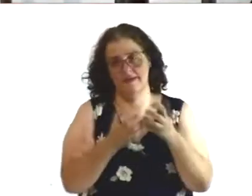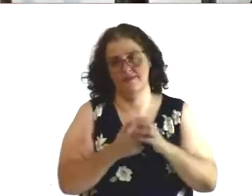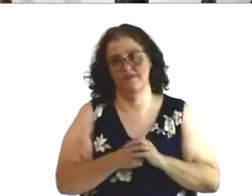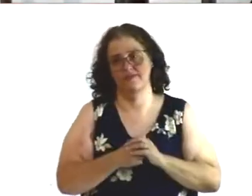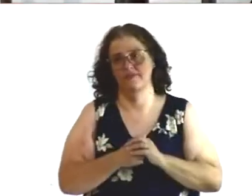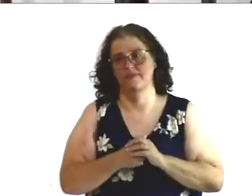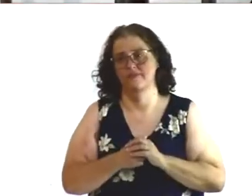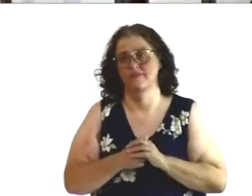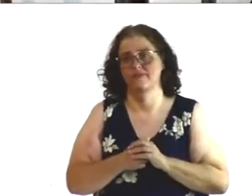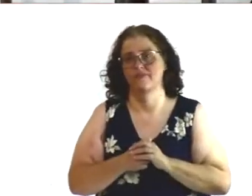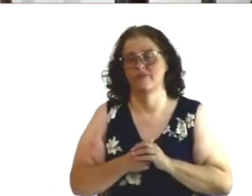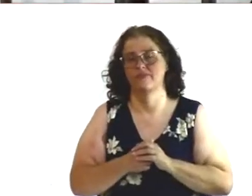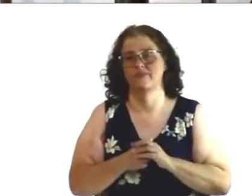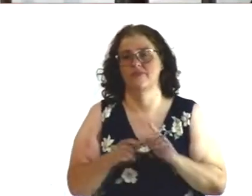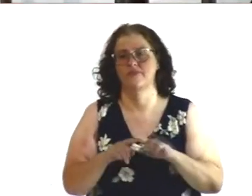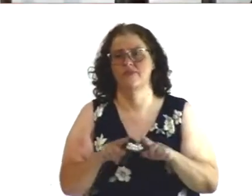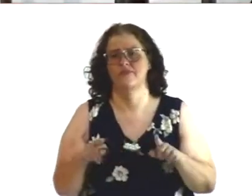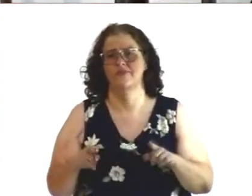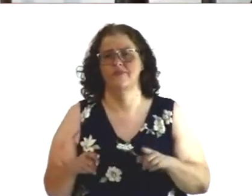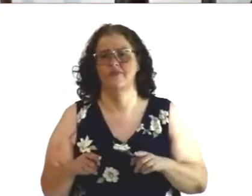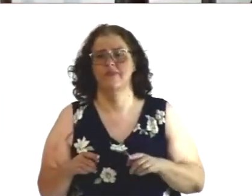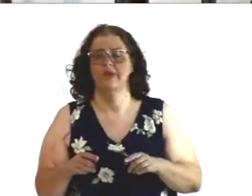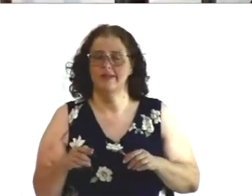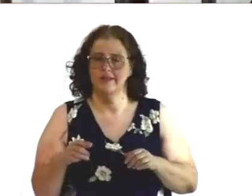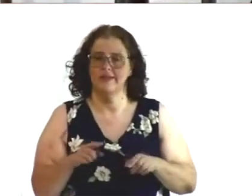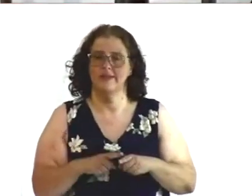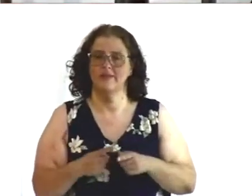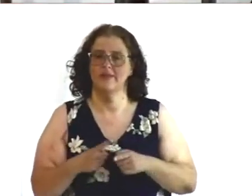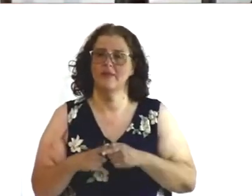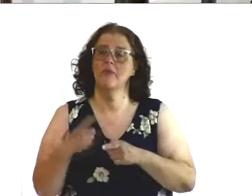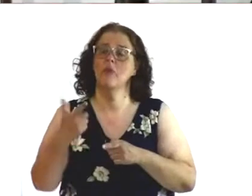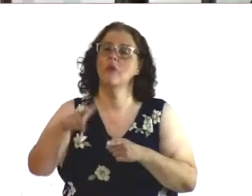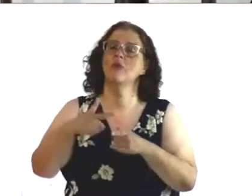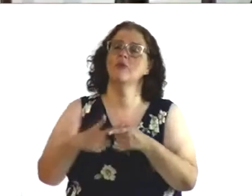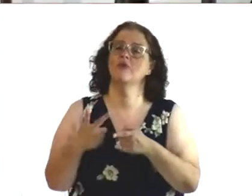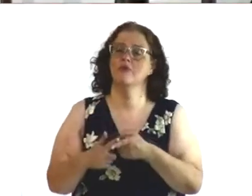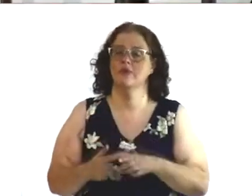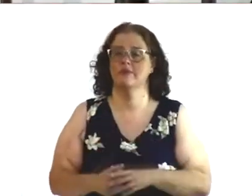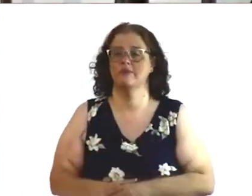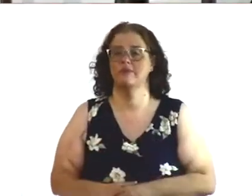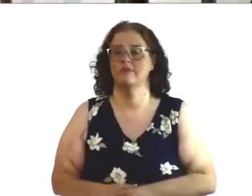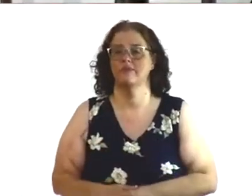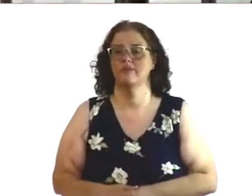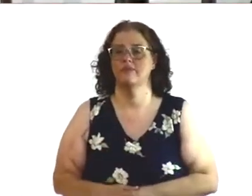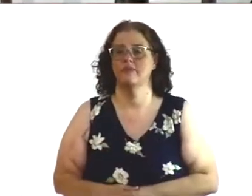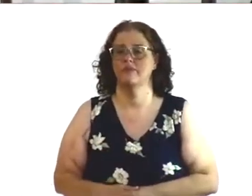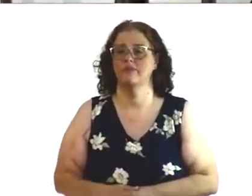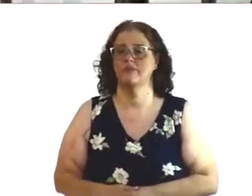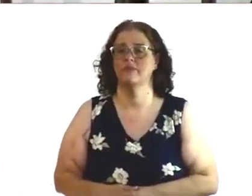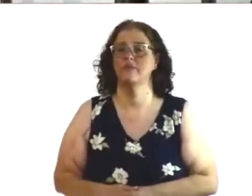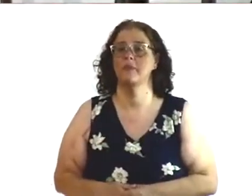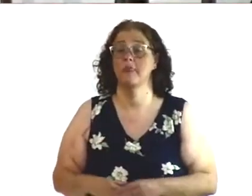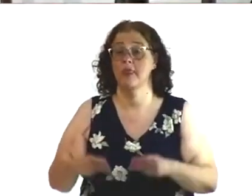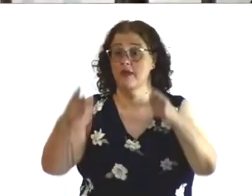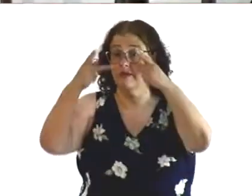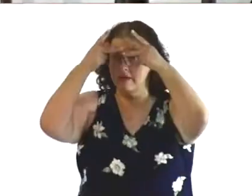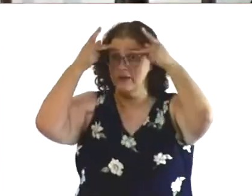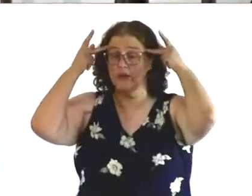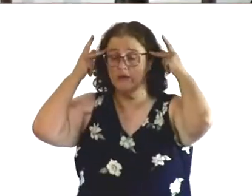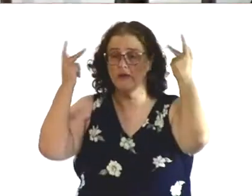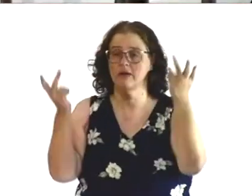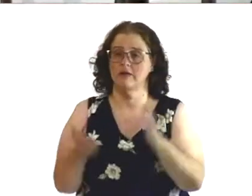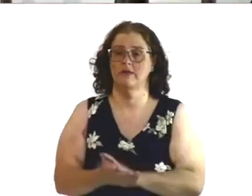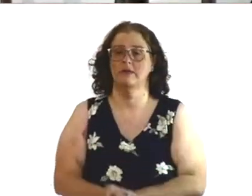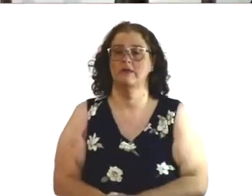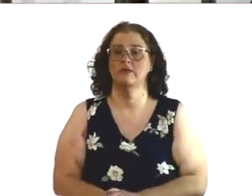ele também é procurado por outro motivo, e nós vamos pensar aqui na passagem, o motivo de Herodes.